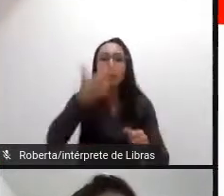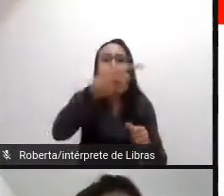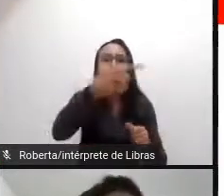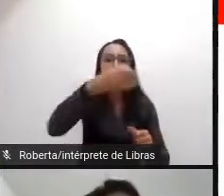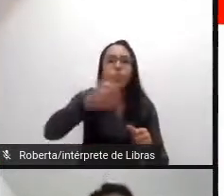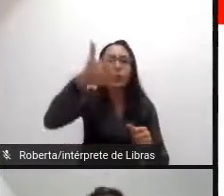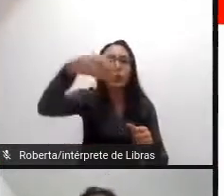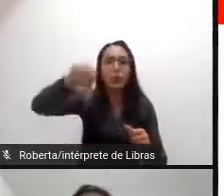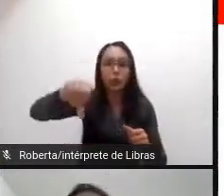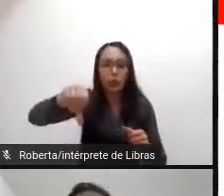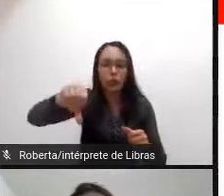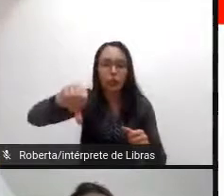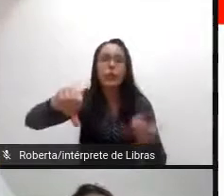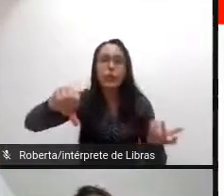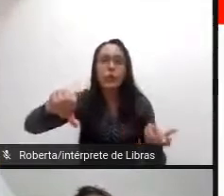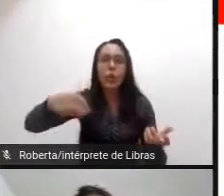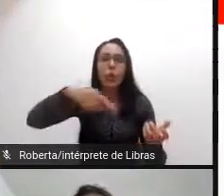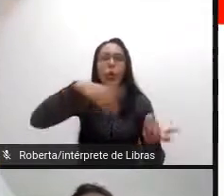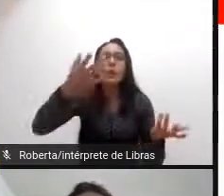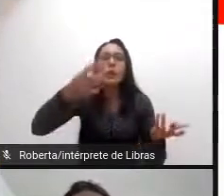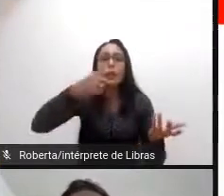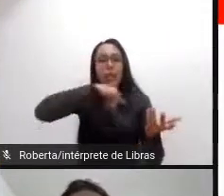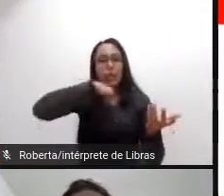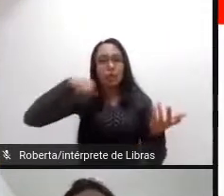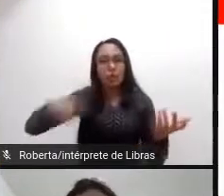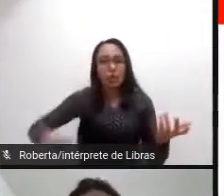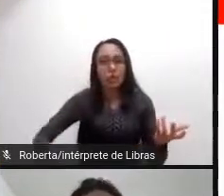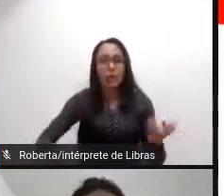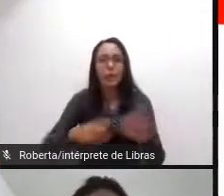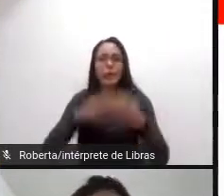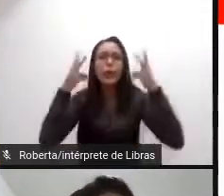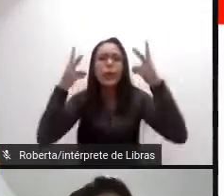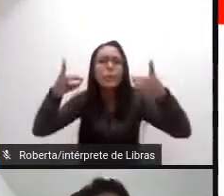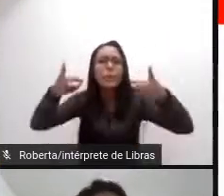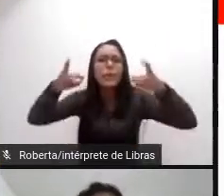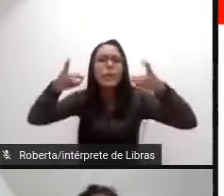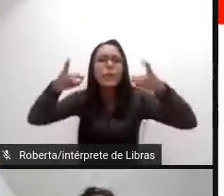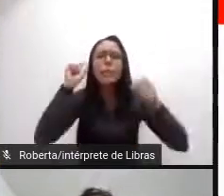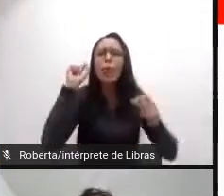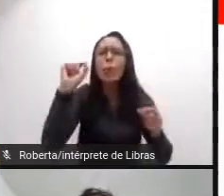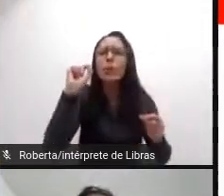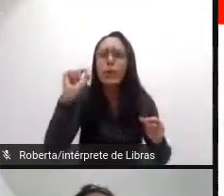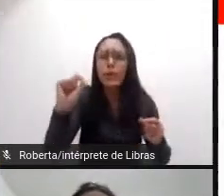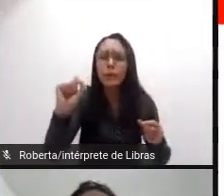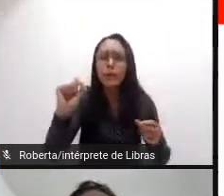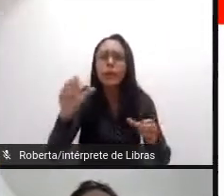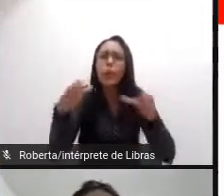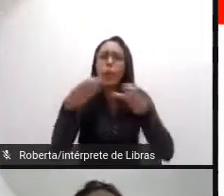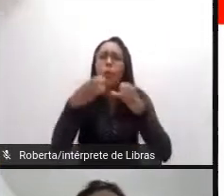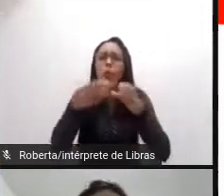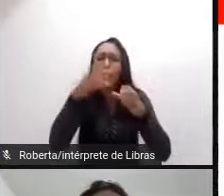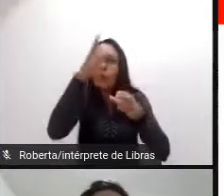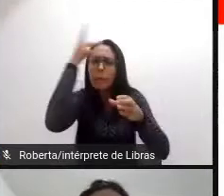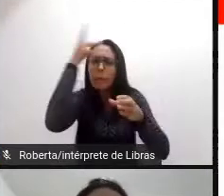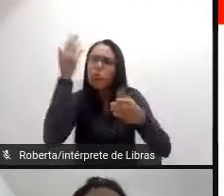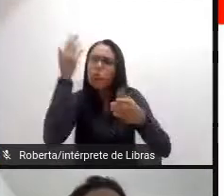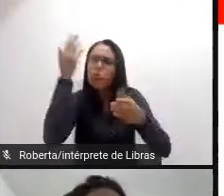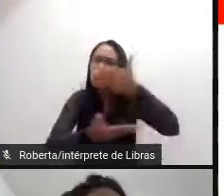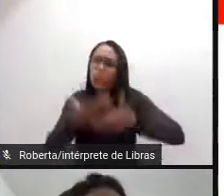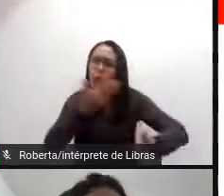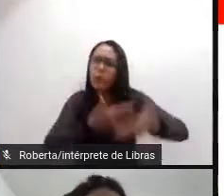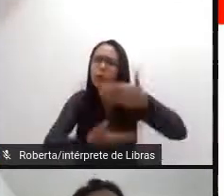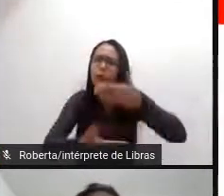China. Lá na China foi percebido que um grupo de pessoas que conviviam ali no mercado de